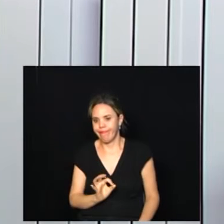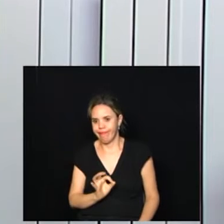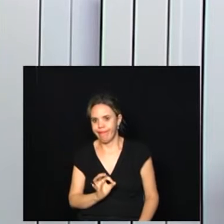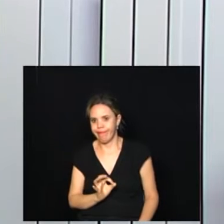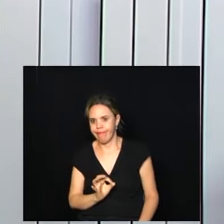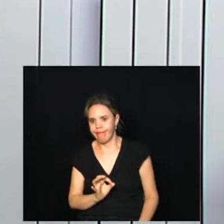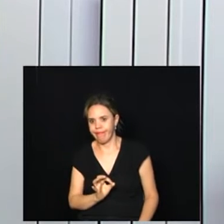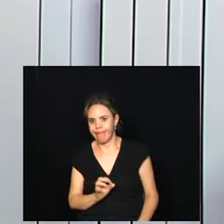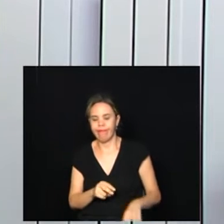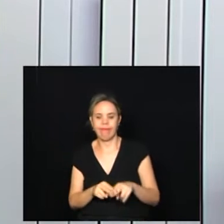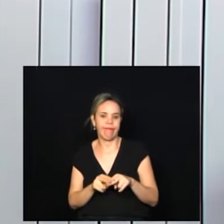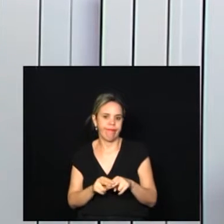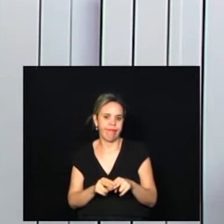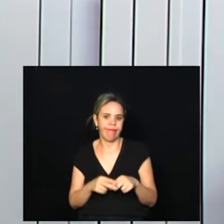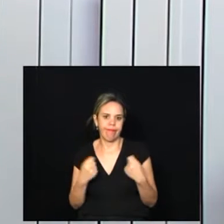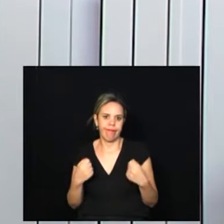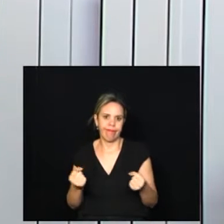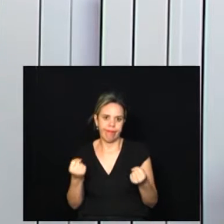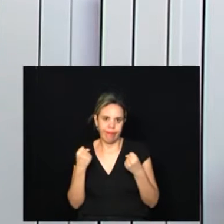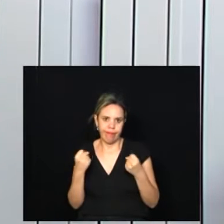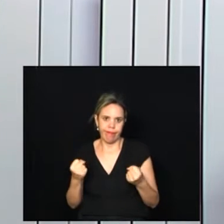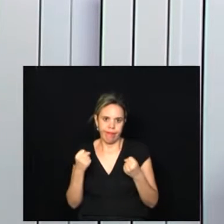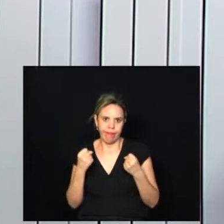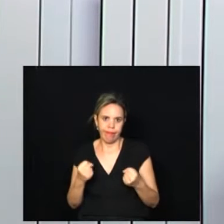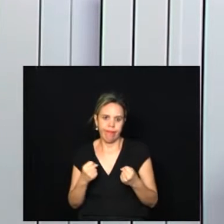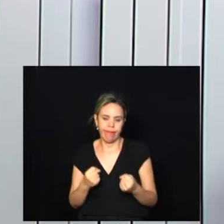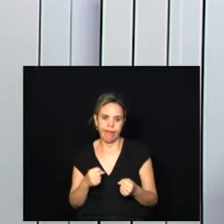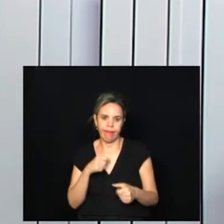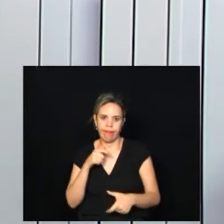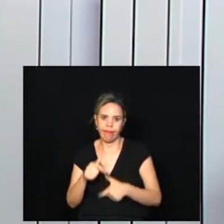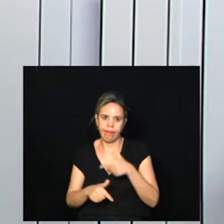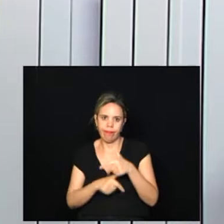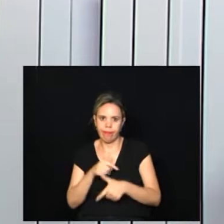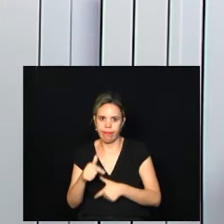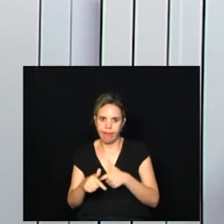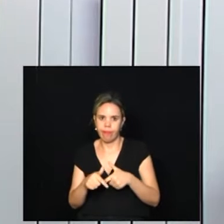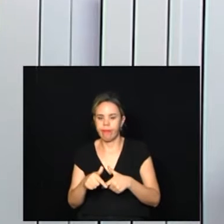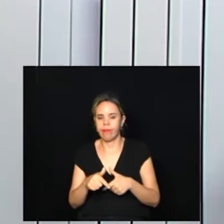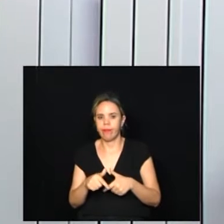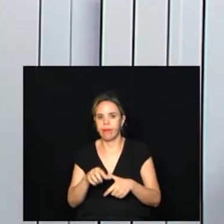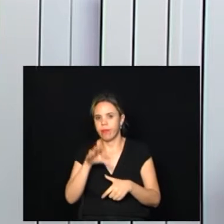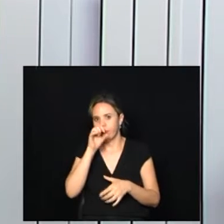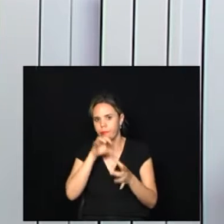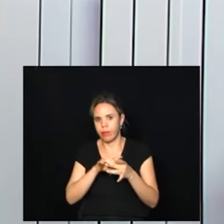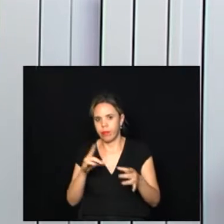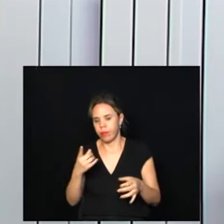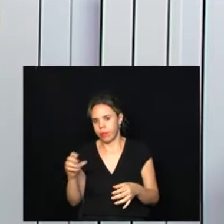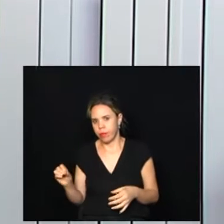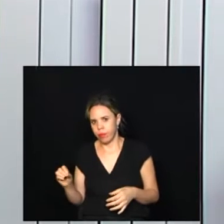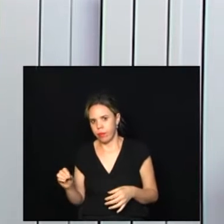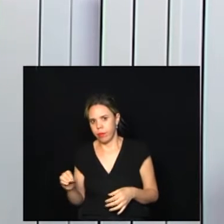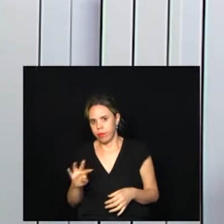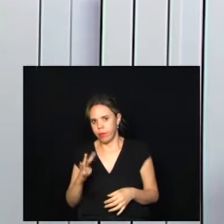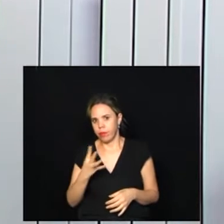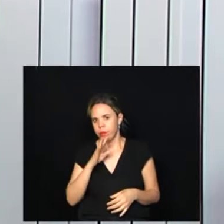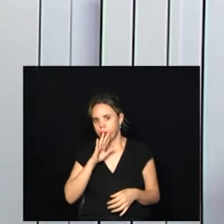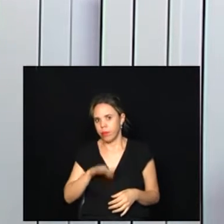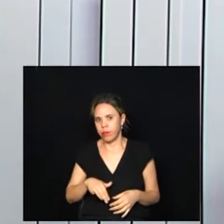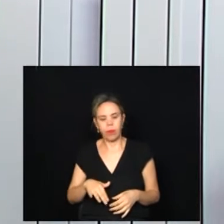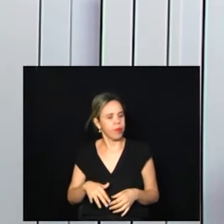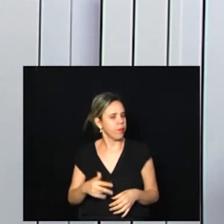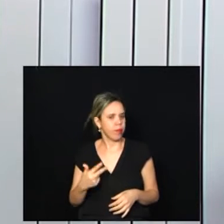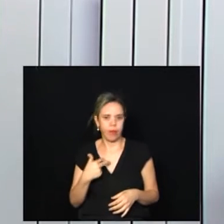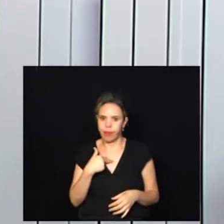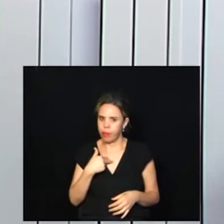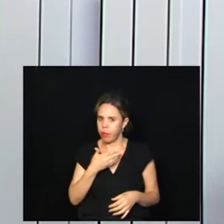18,3%. Portanto, exercícios físicos, trabalhos ao ar livre entre 10 e 4 horas da